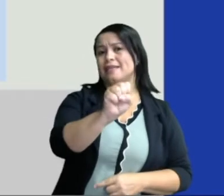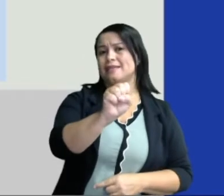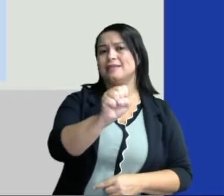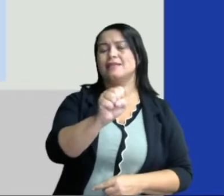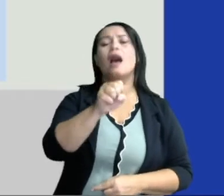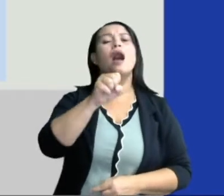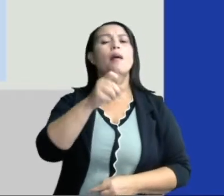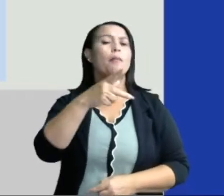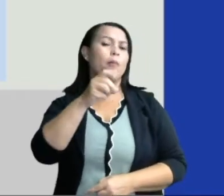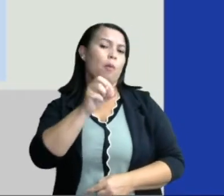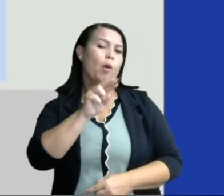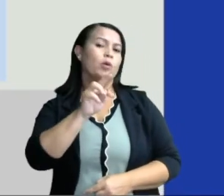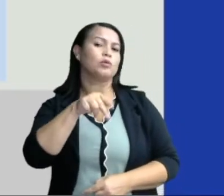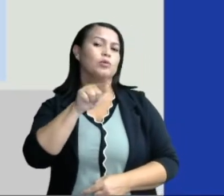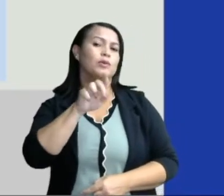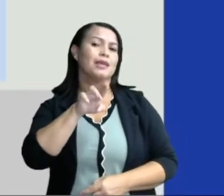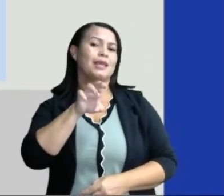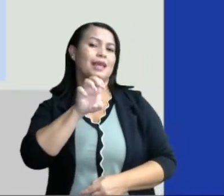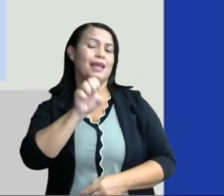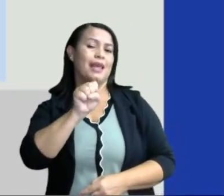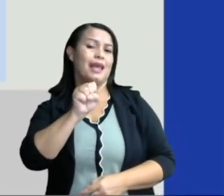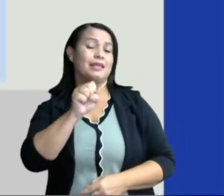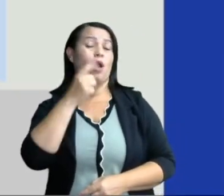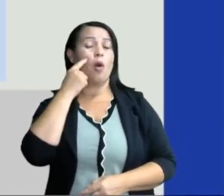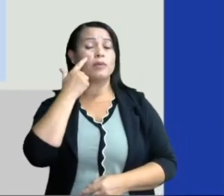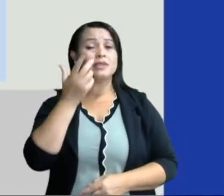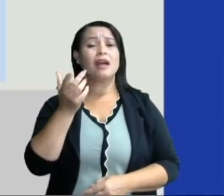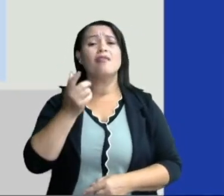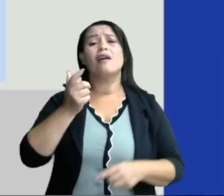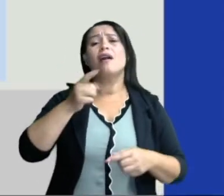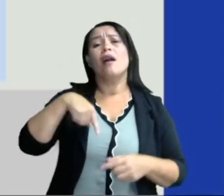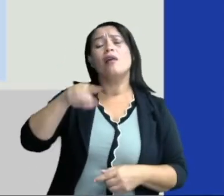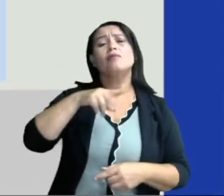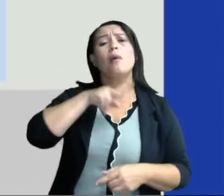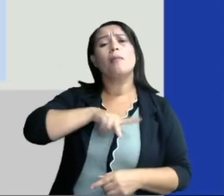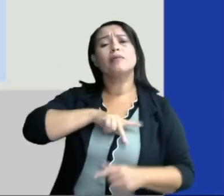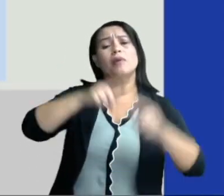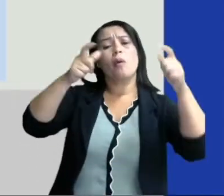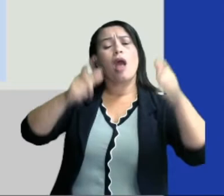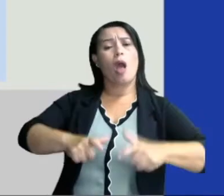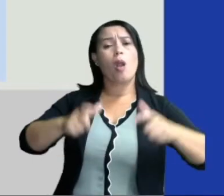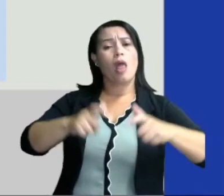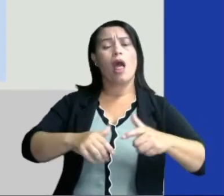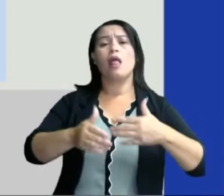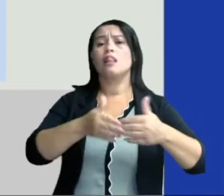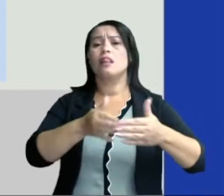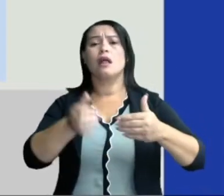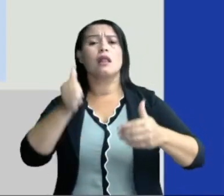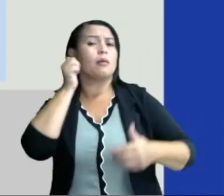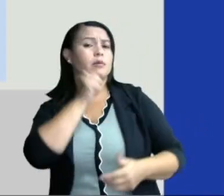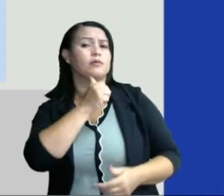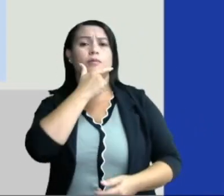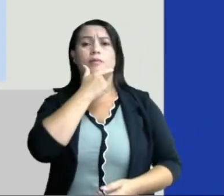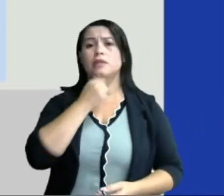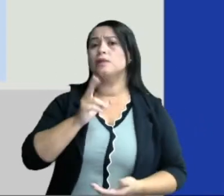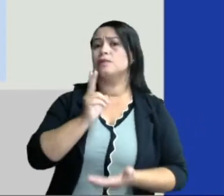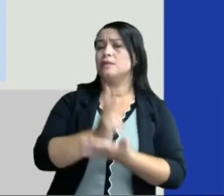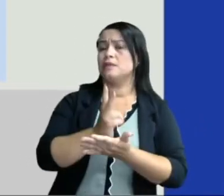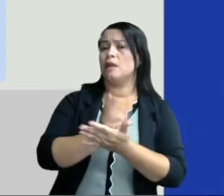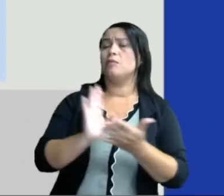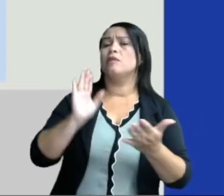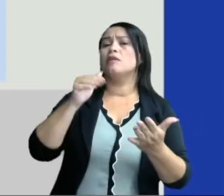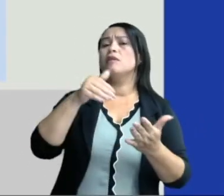aí que eu tenho Portugal, que é um lugar, e tanto a forma masculina quanto a feminina a gente vai usar